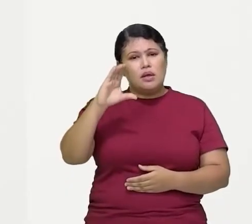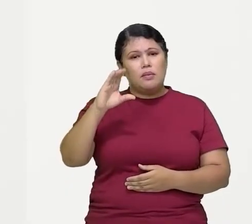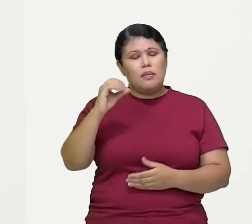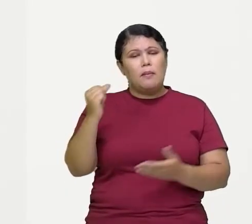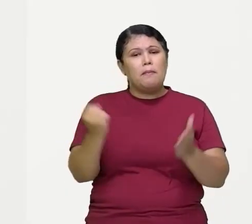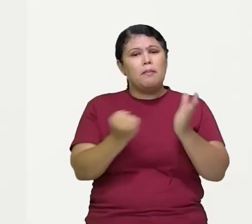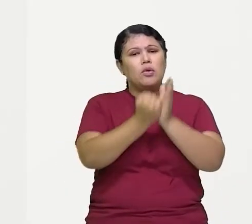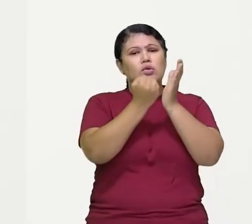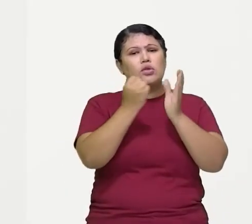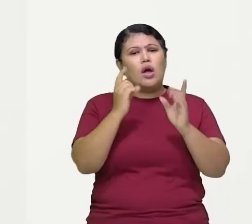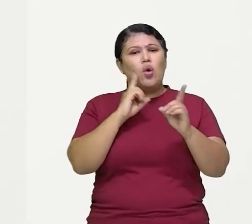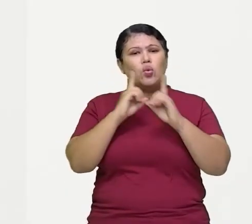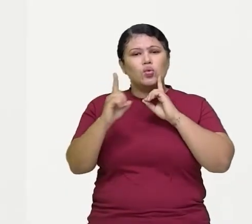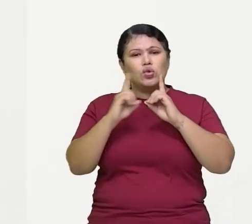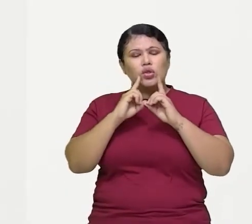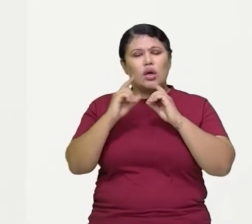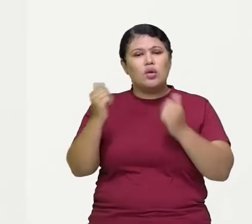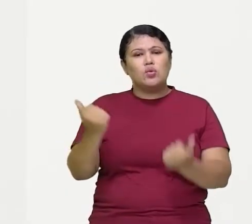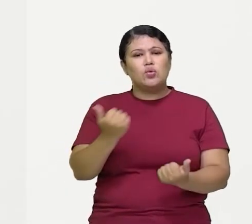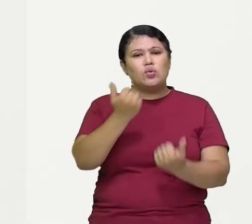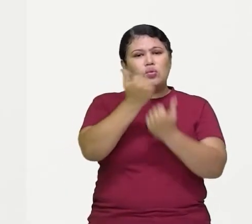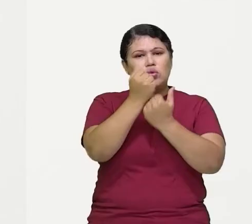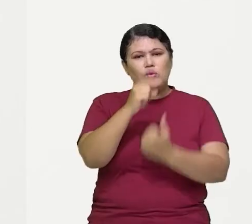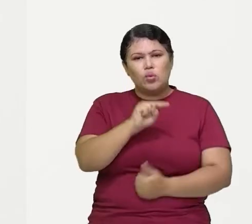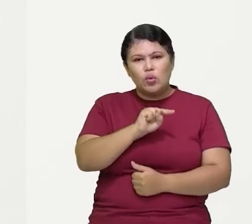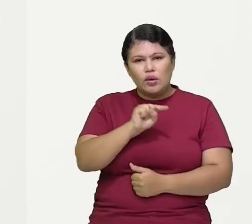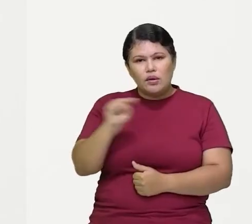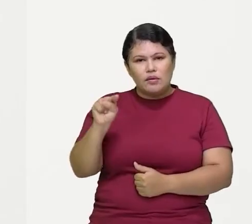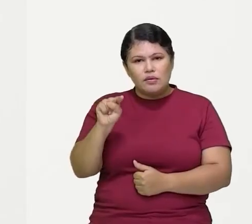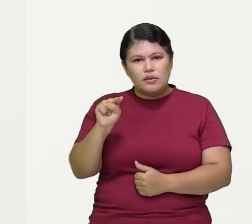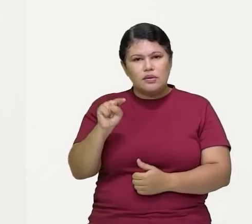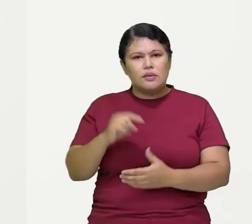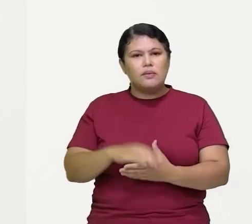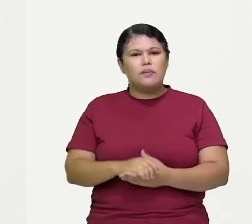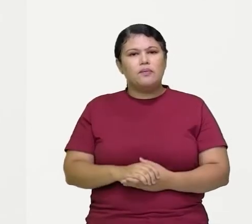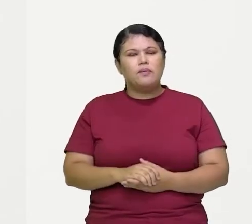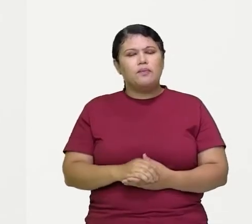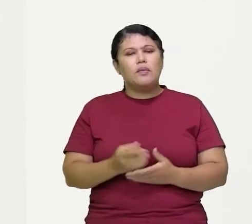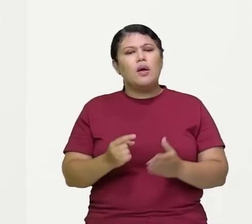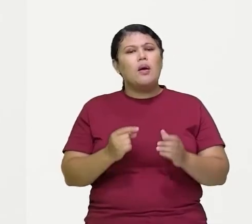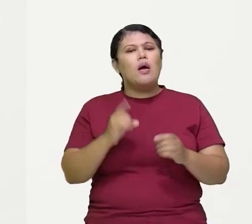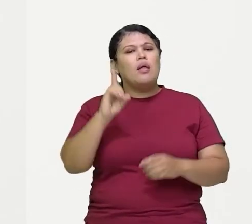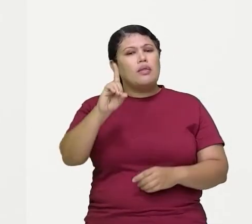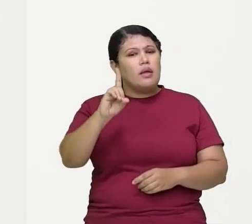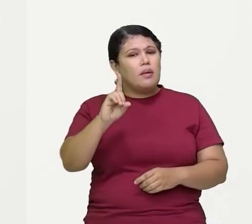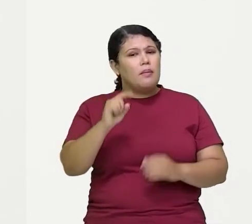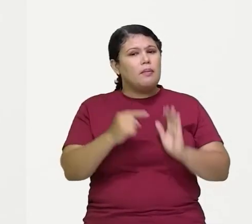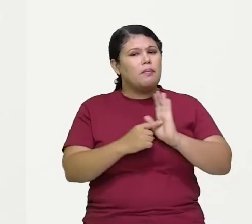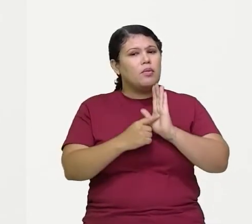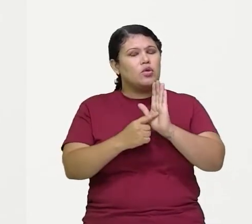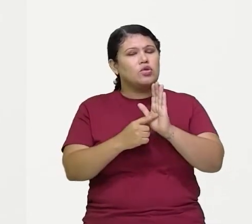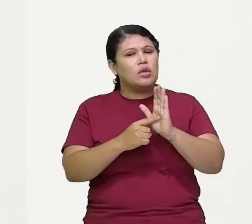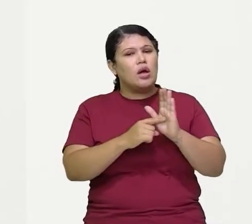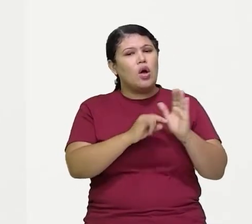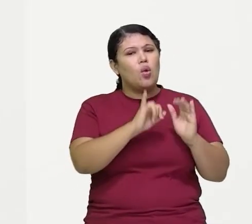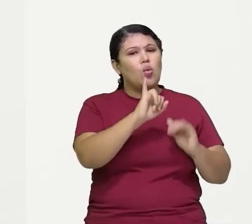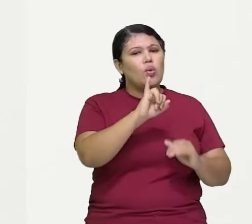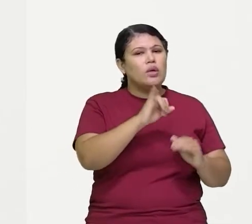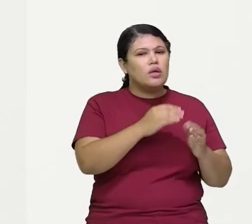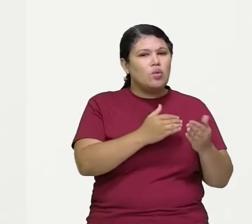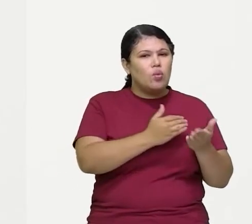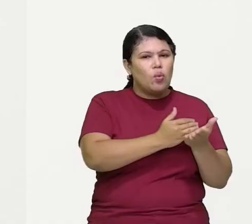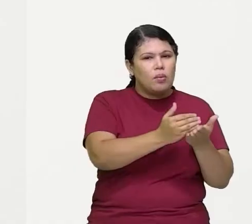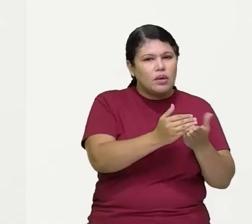diálogo em substituição à travessão, marcar um diálogo. Para indicar o início e o fim da